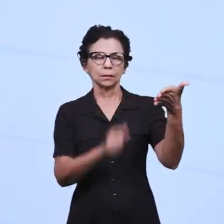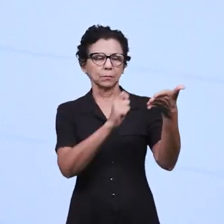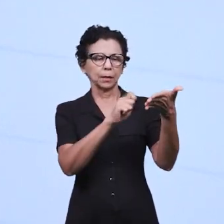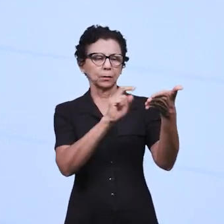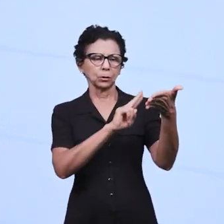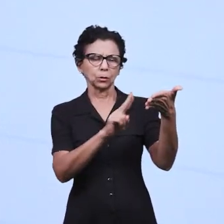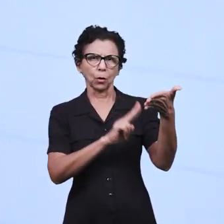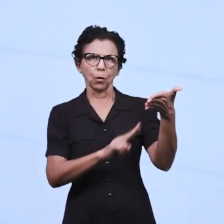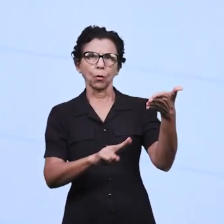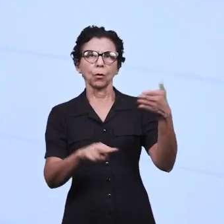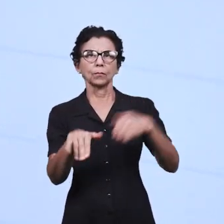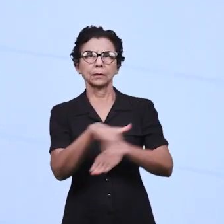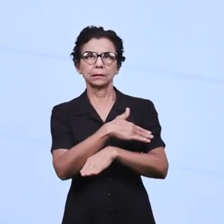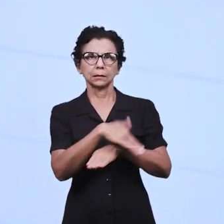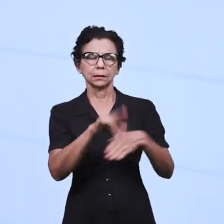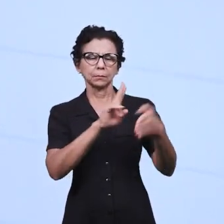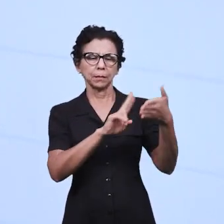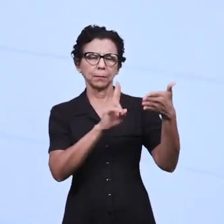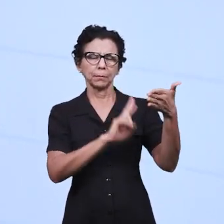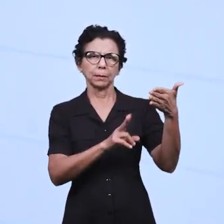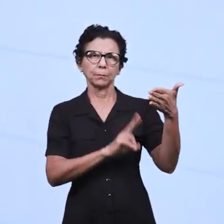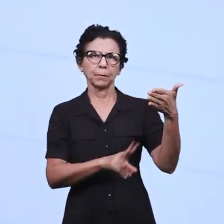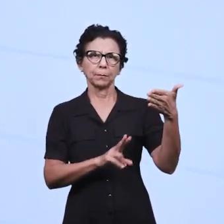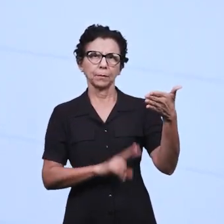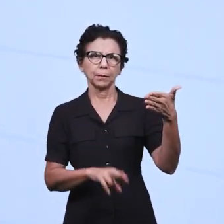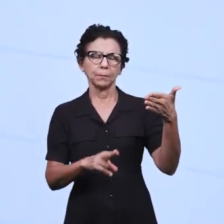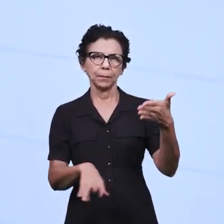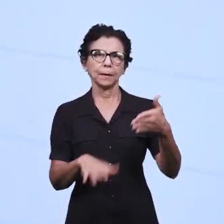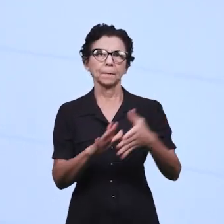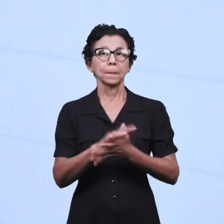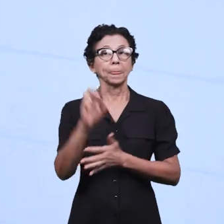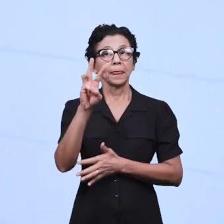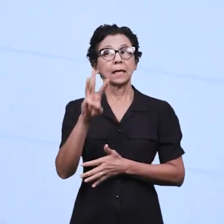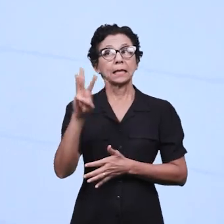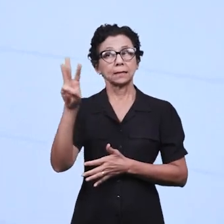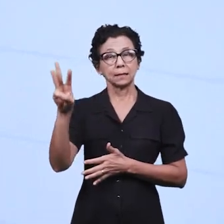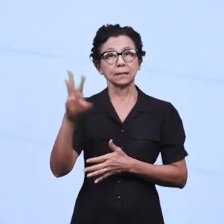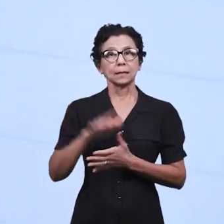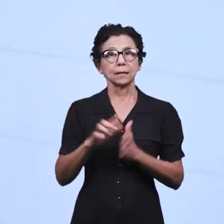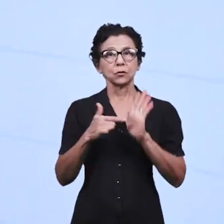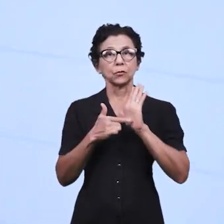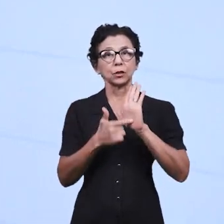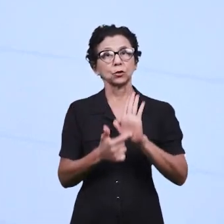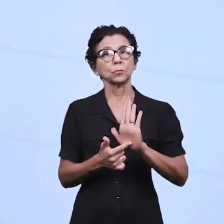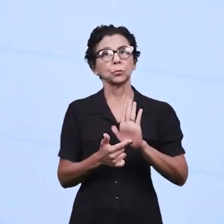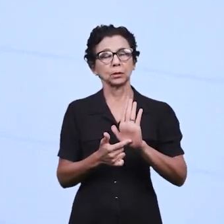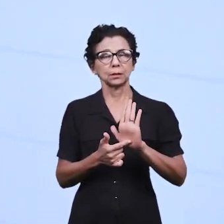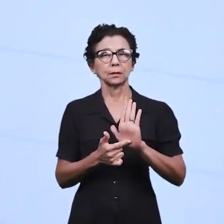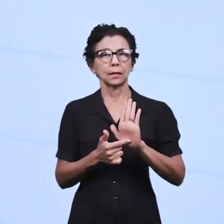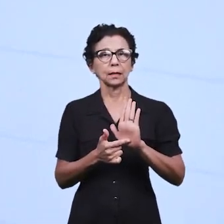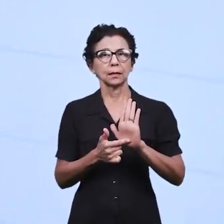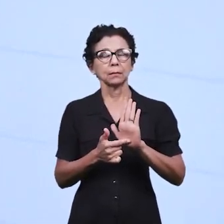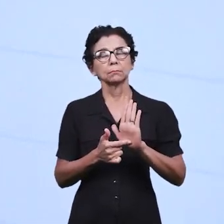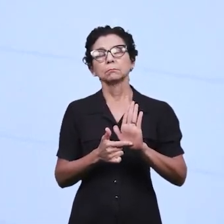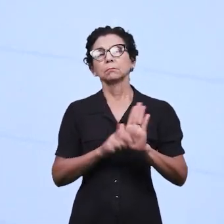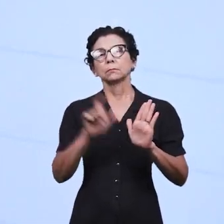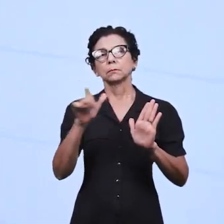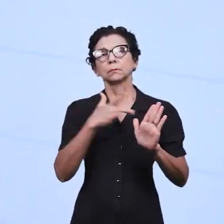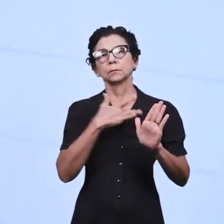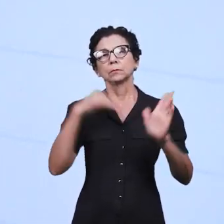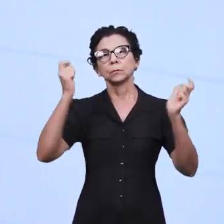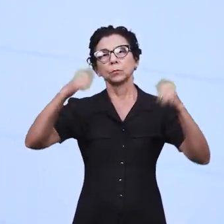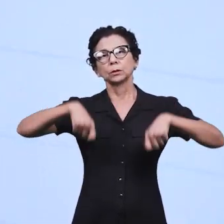dados, e a própria ANS vai trazer todas as possibilidades de todos os planos em que aquela pessoa, porque ela vai saber o seu